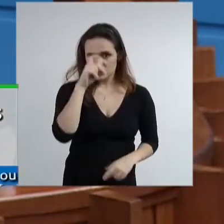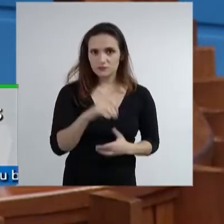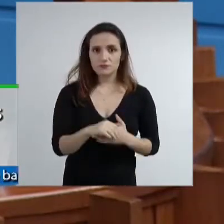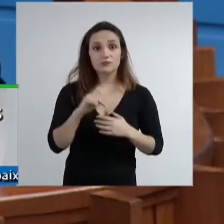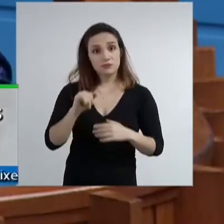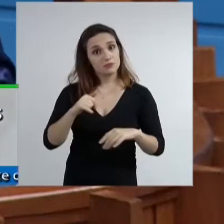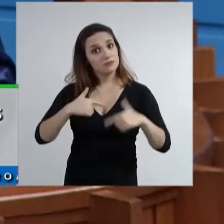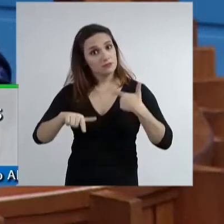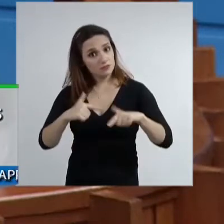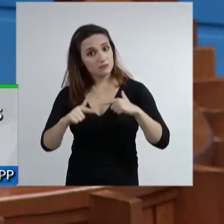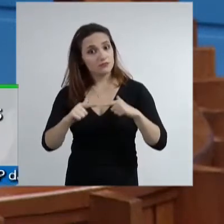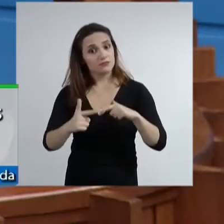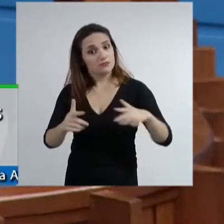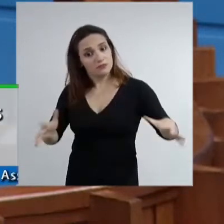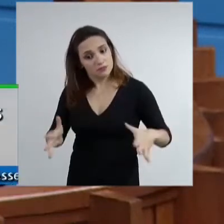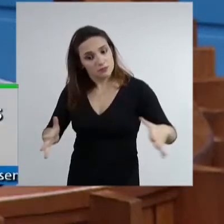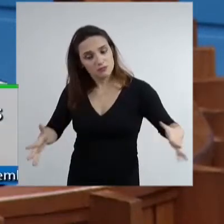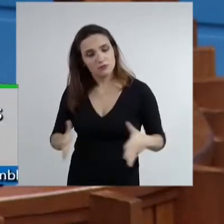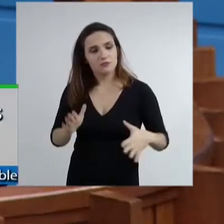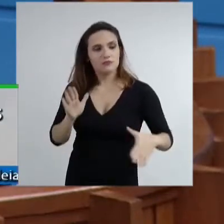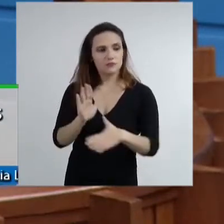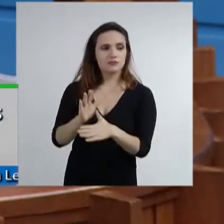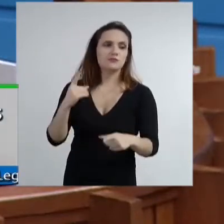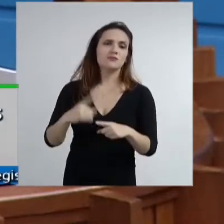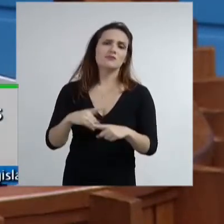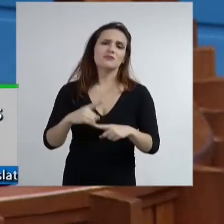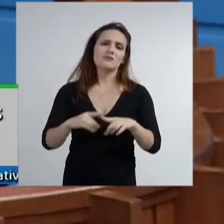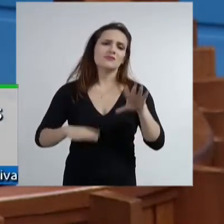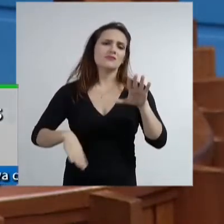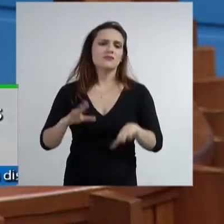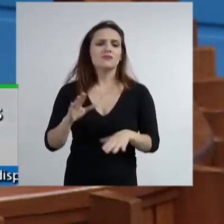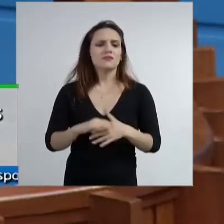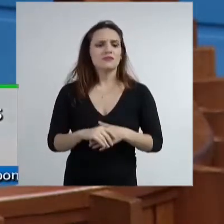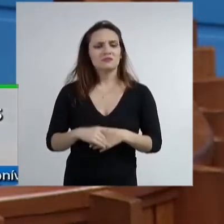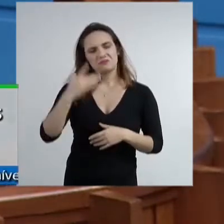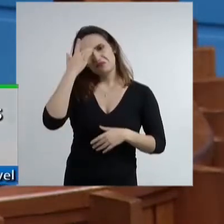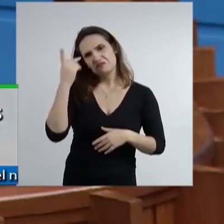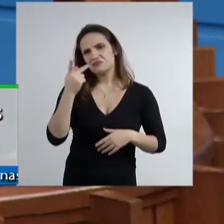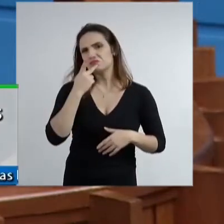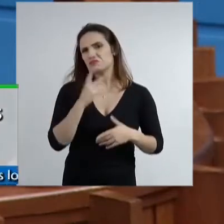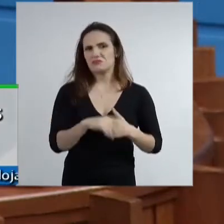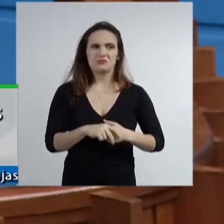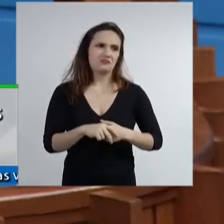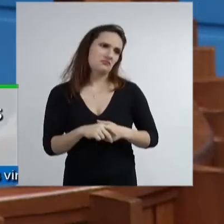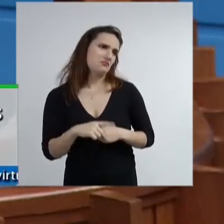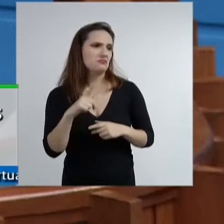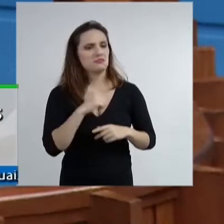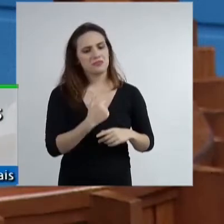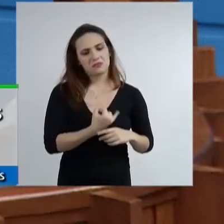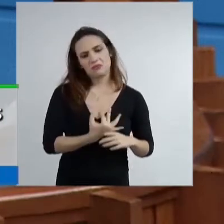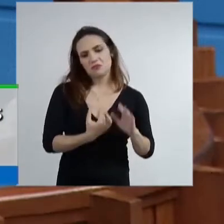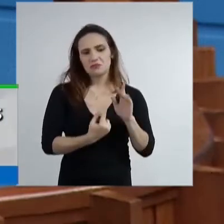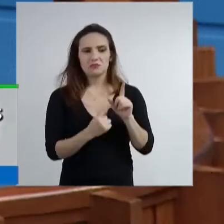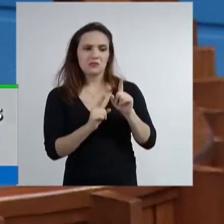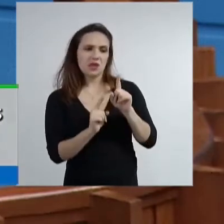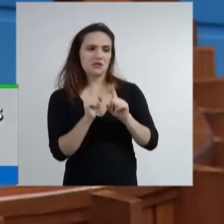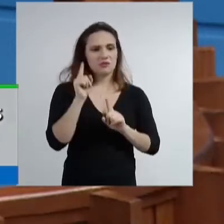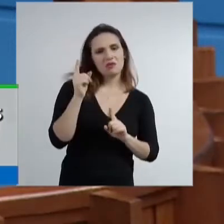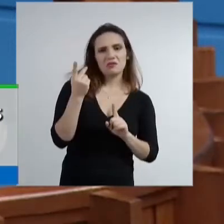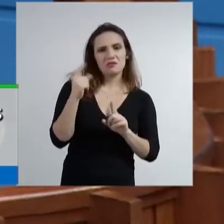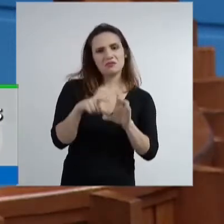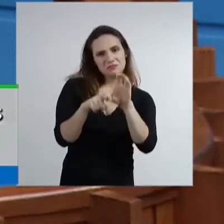acho que até... Porque muitas vezes os burocratas de plantão veem só os números, a relação